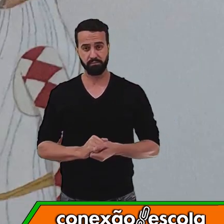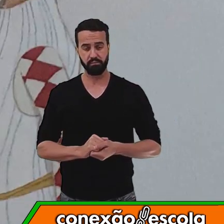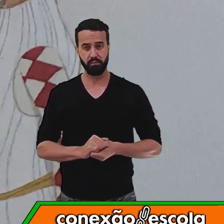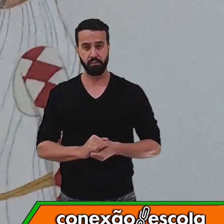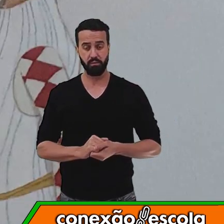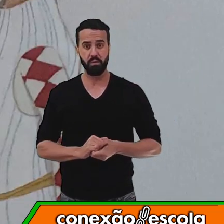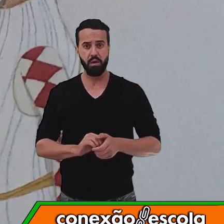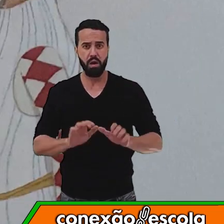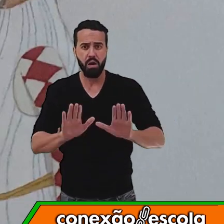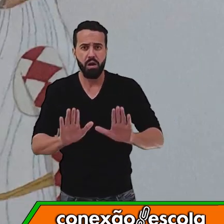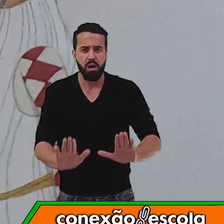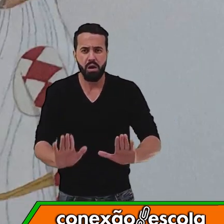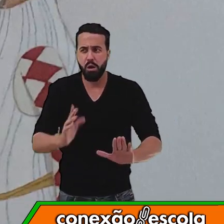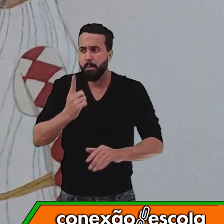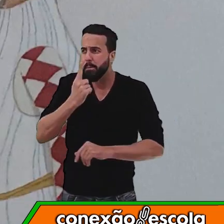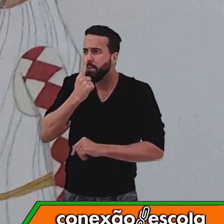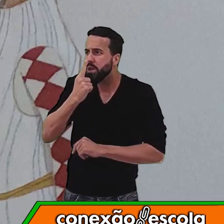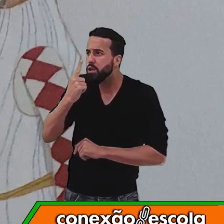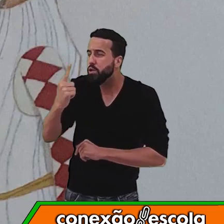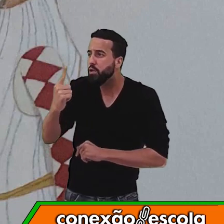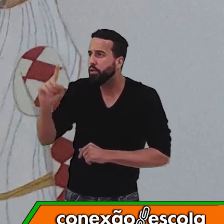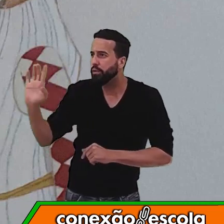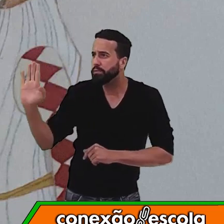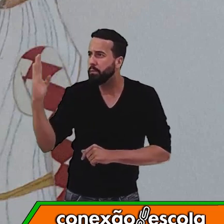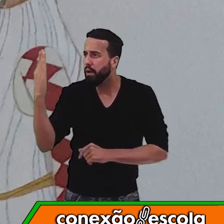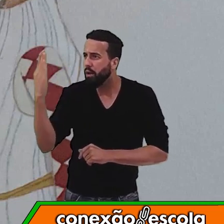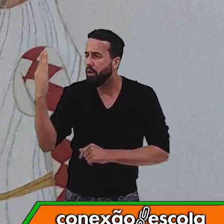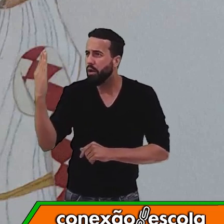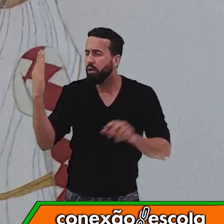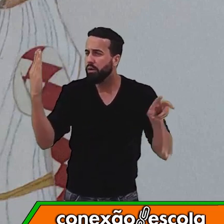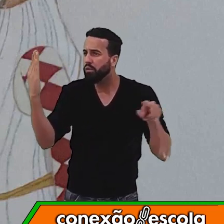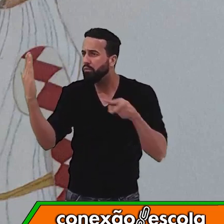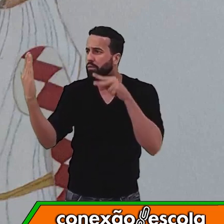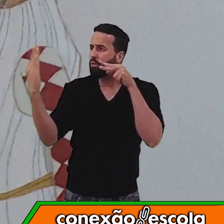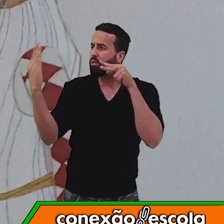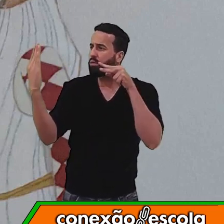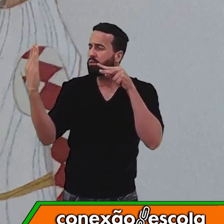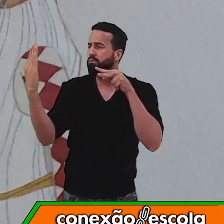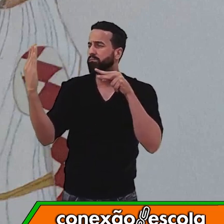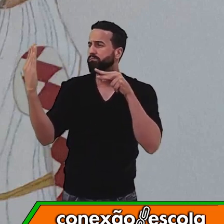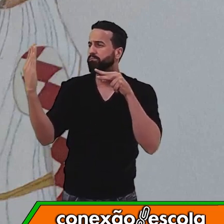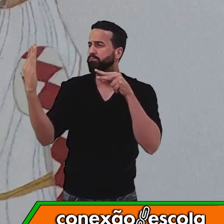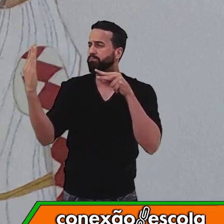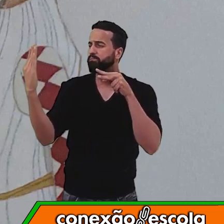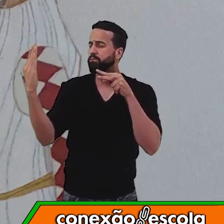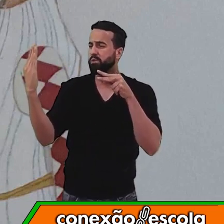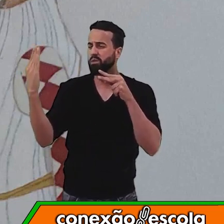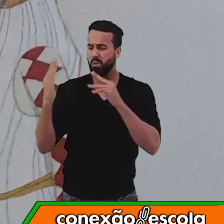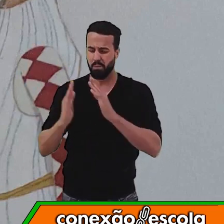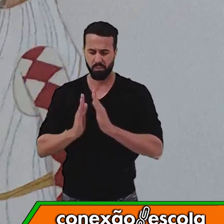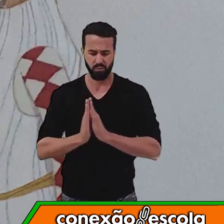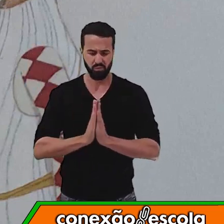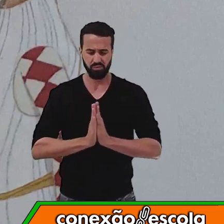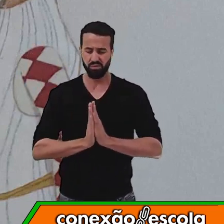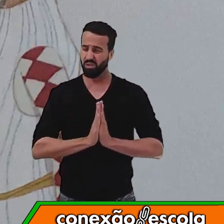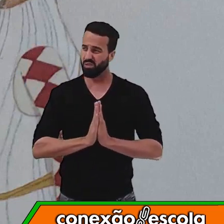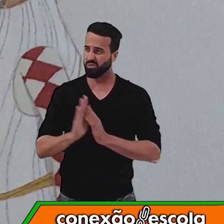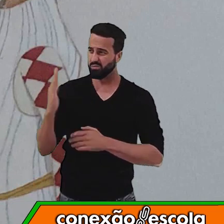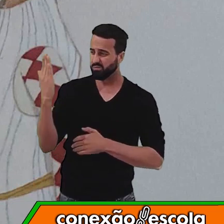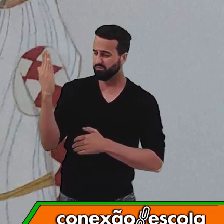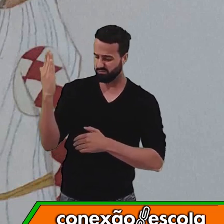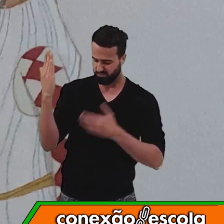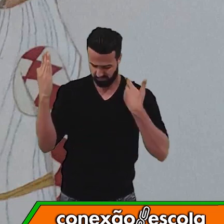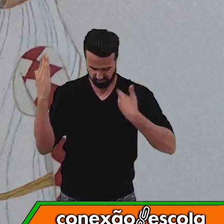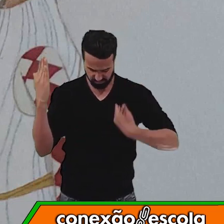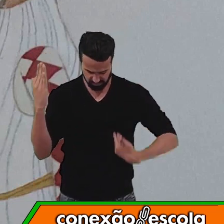Quando Pinóquio parou em frente ao espelho, o que viu refletido foi um boneco, que era,